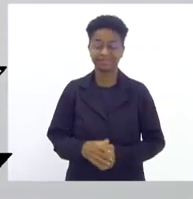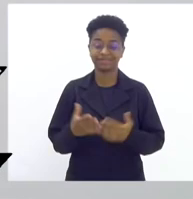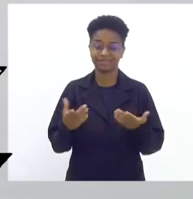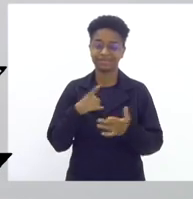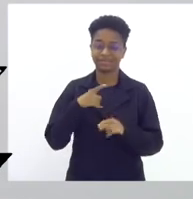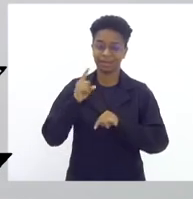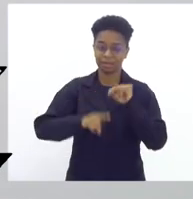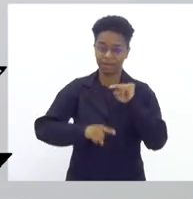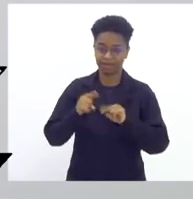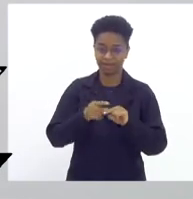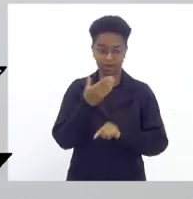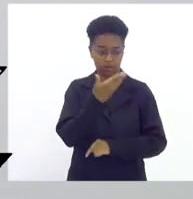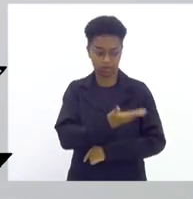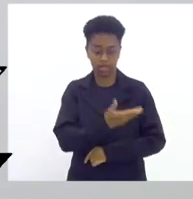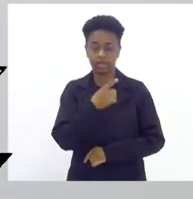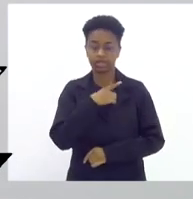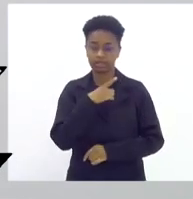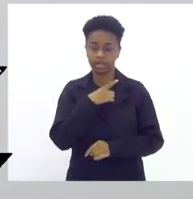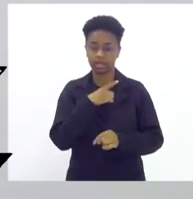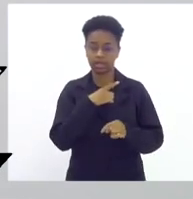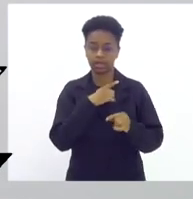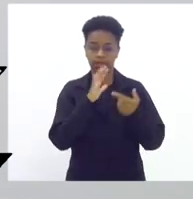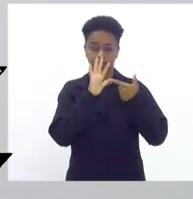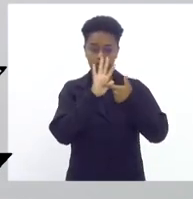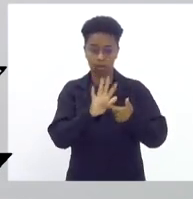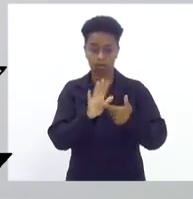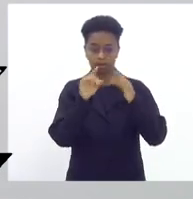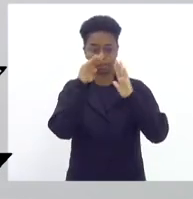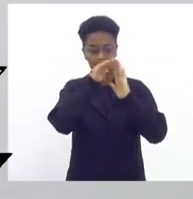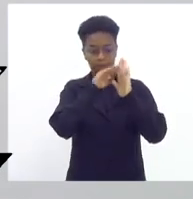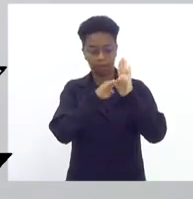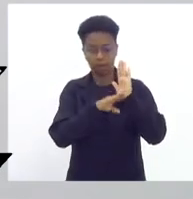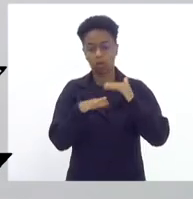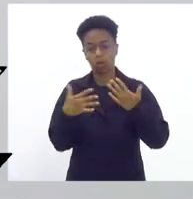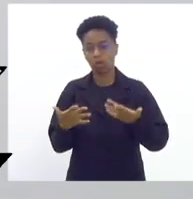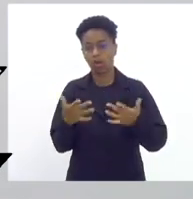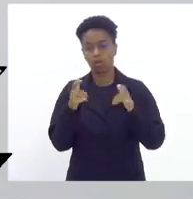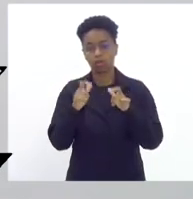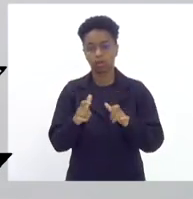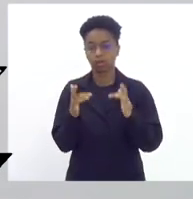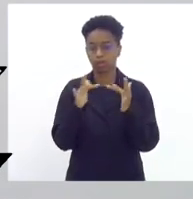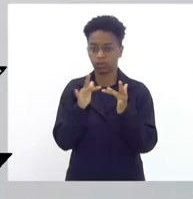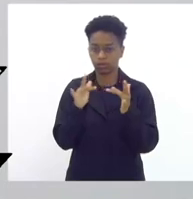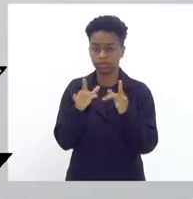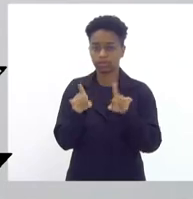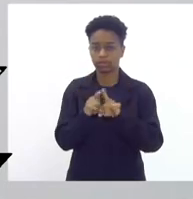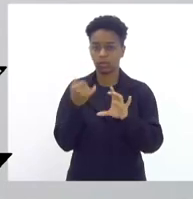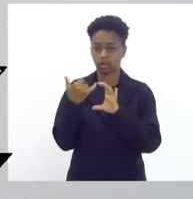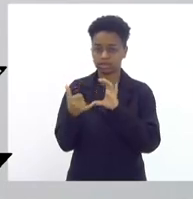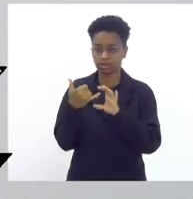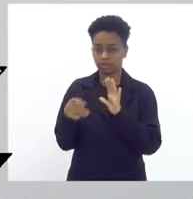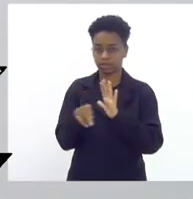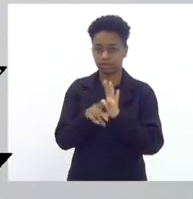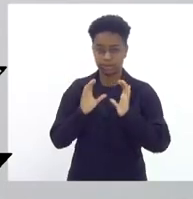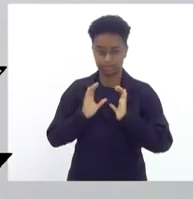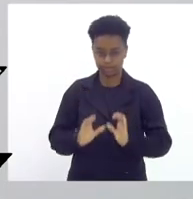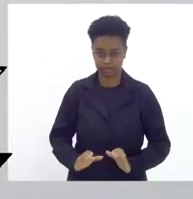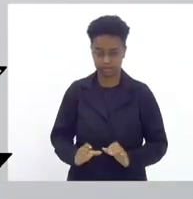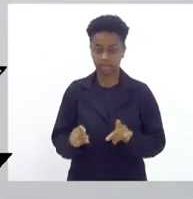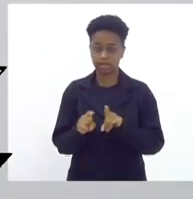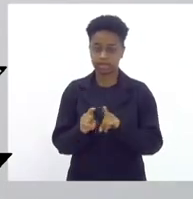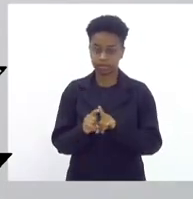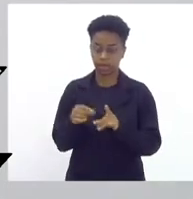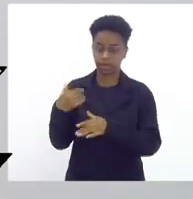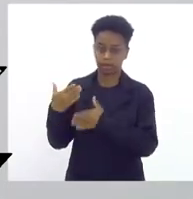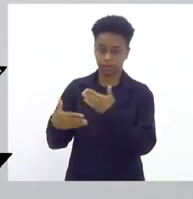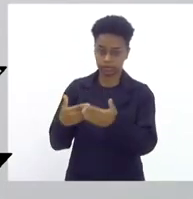que tem aqui atrás os canais de contato esse ZAP da Cidadania e no nosso processo também